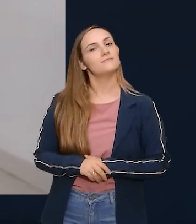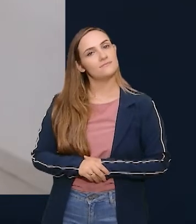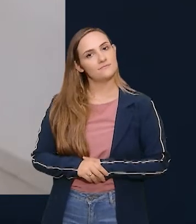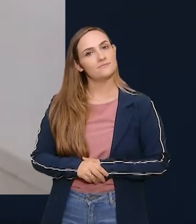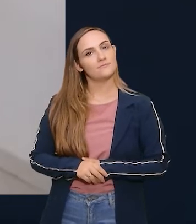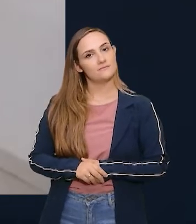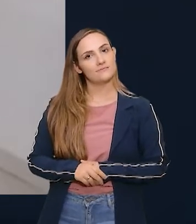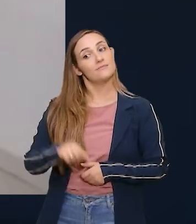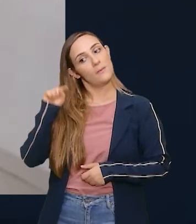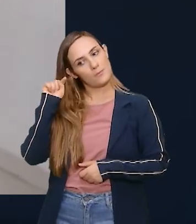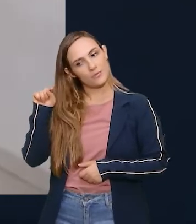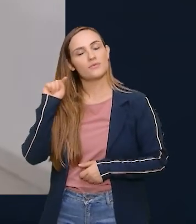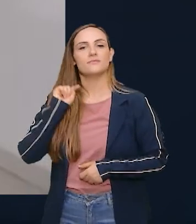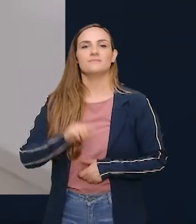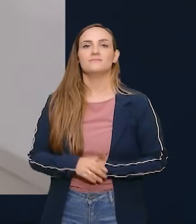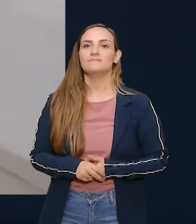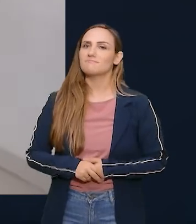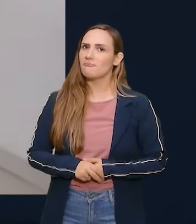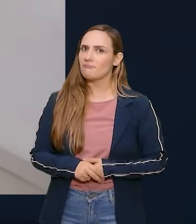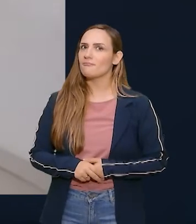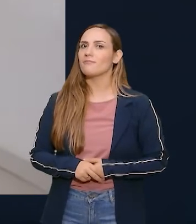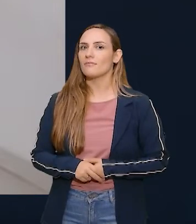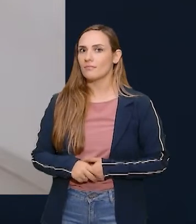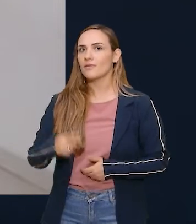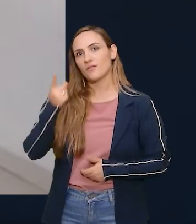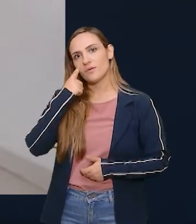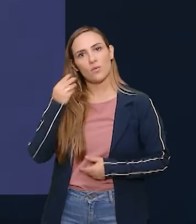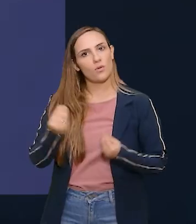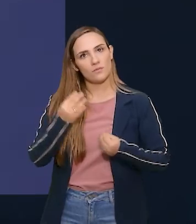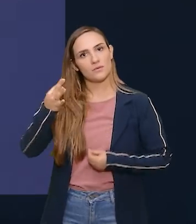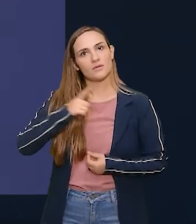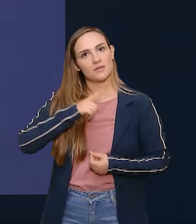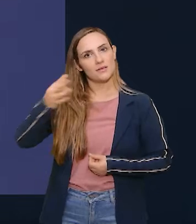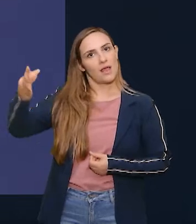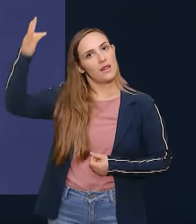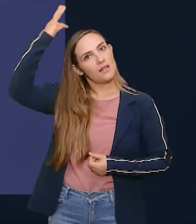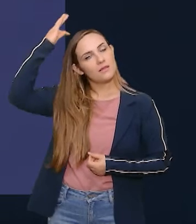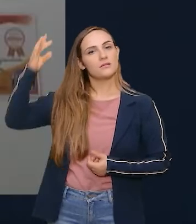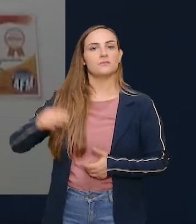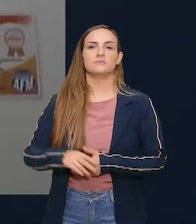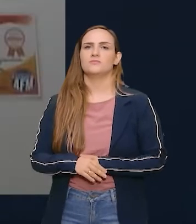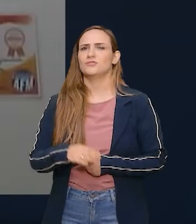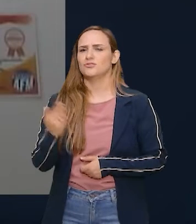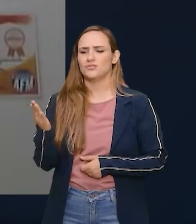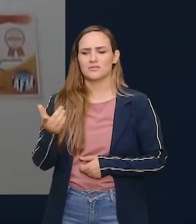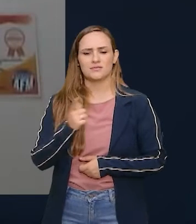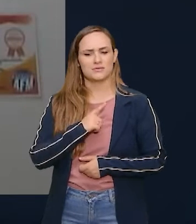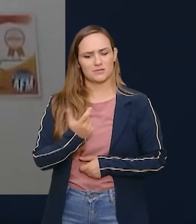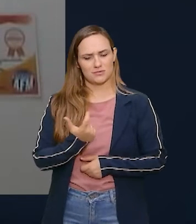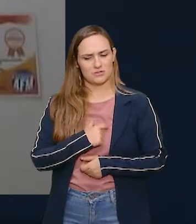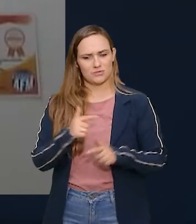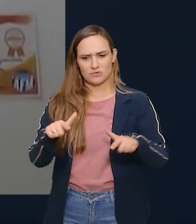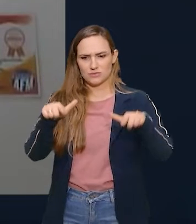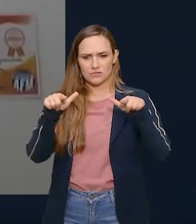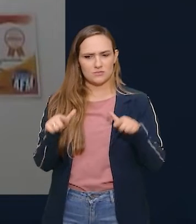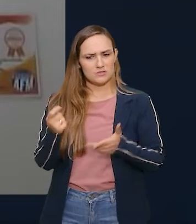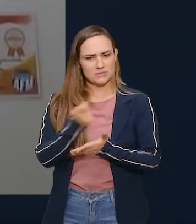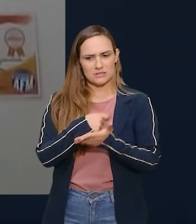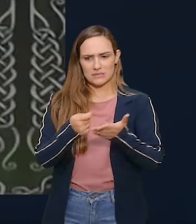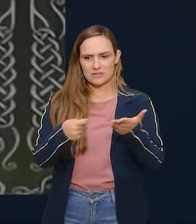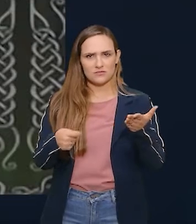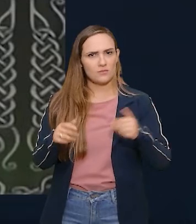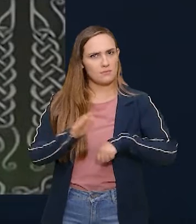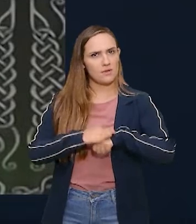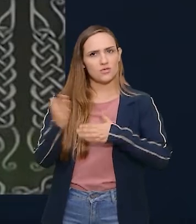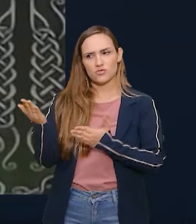J-U-S-T-I-S, C cedilha A. Muito e bom. ponto final. O talento do garoto está exposto na parede de casa. Ele já